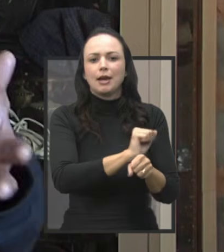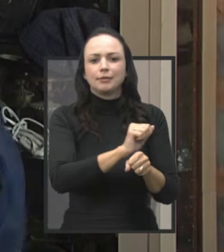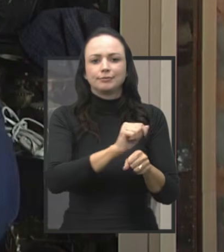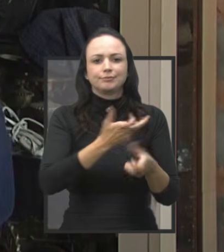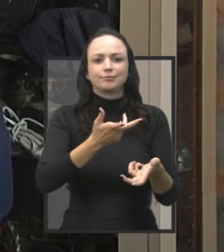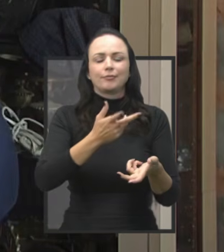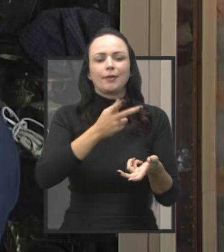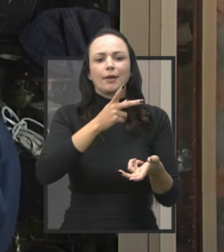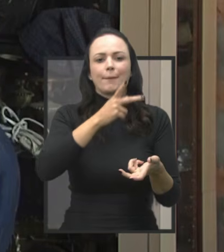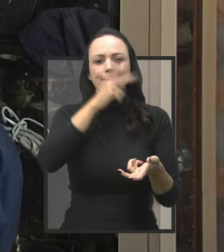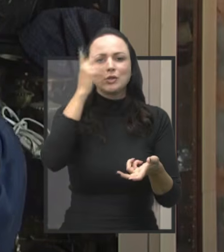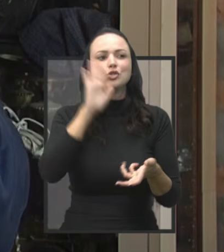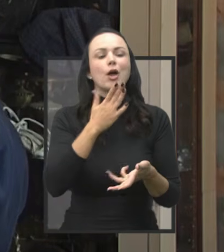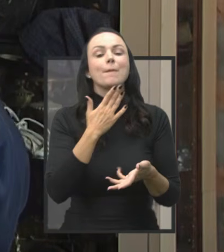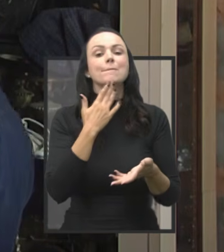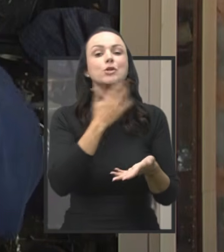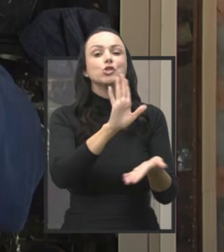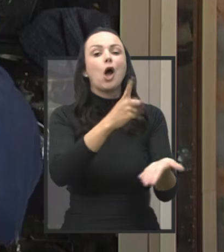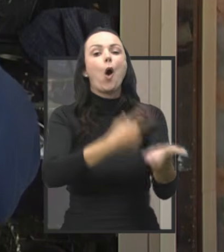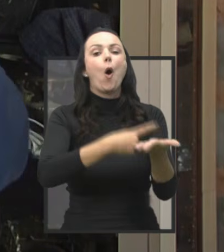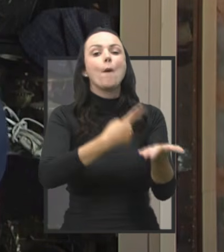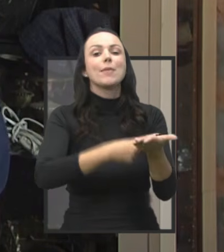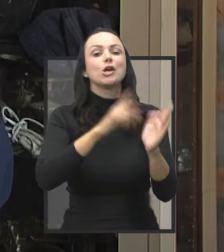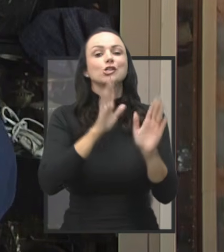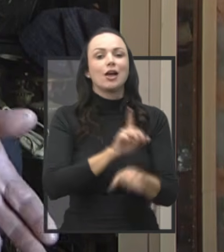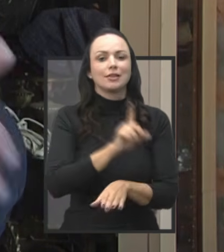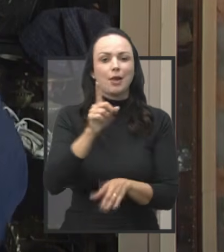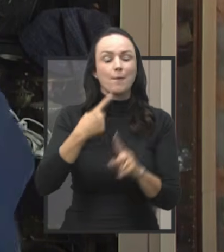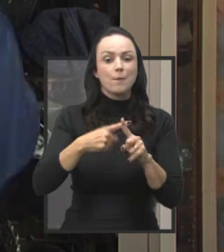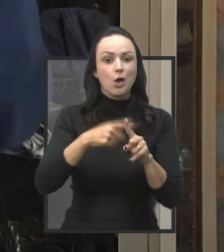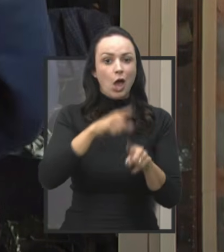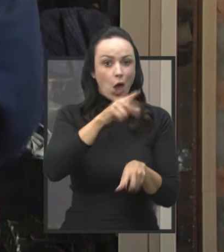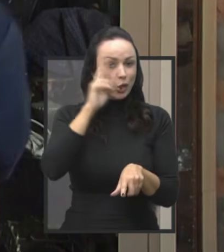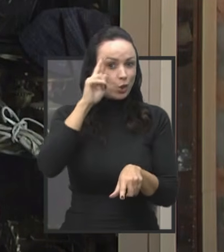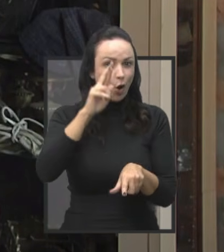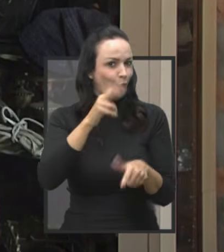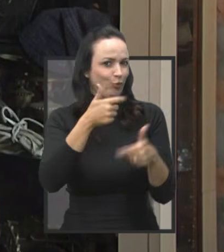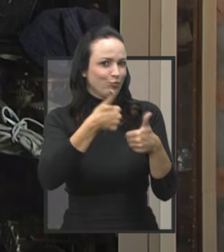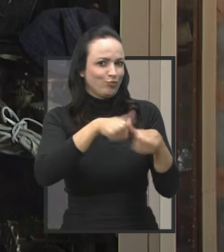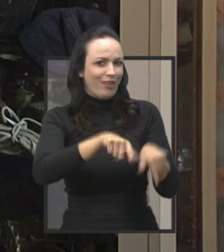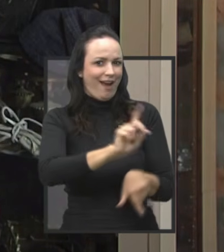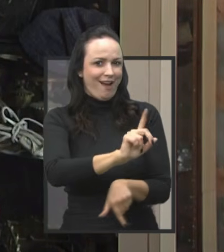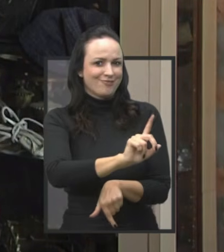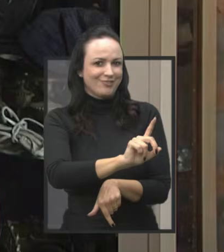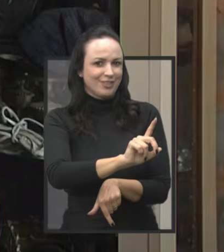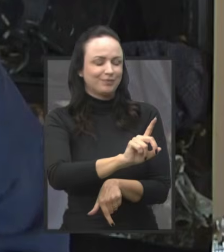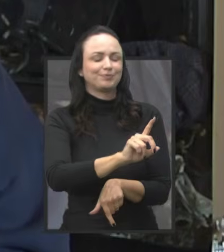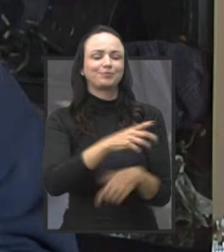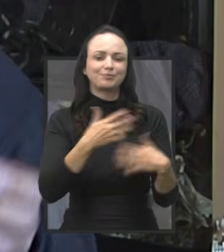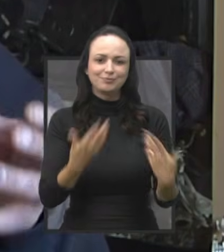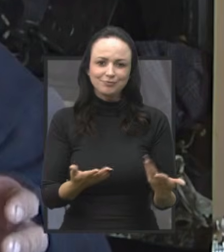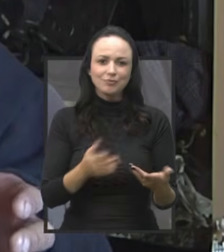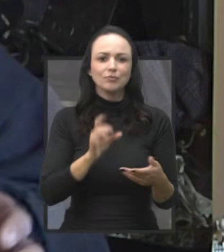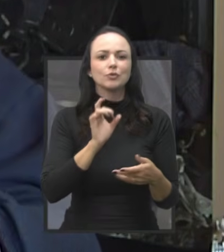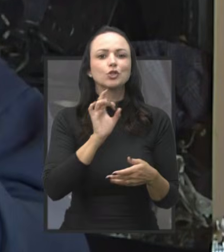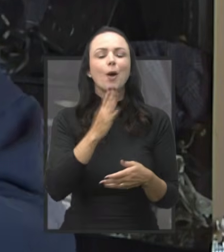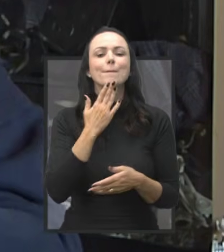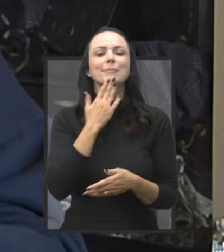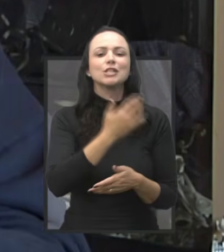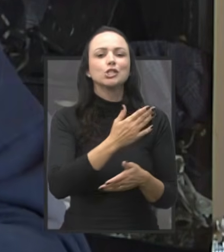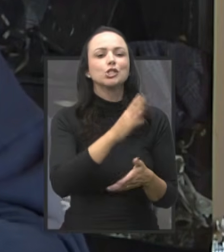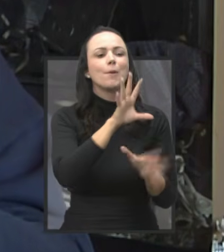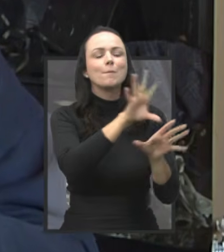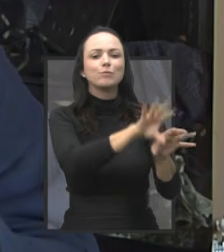o que os caras tinham já combinado com ele, porque o dono da mercadoria não estava ali. Então era só